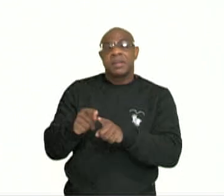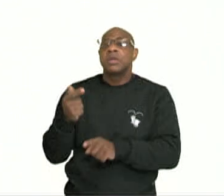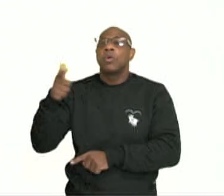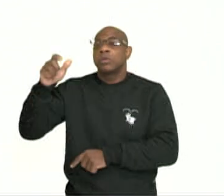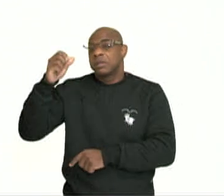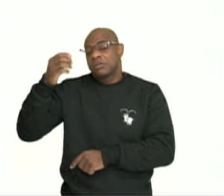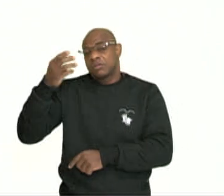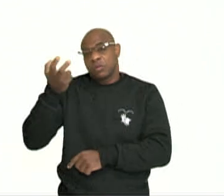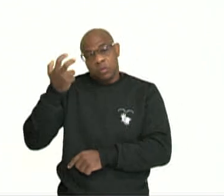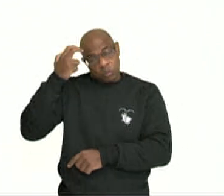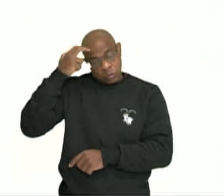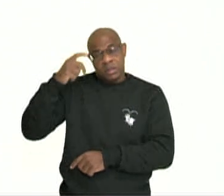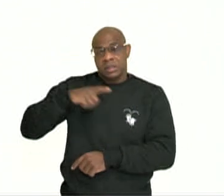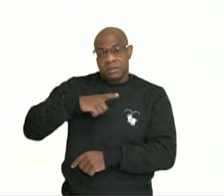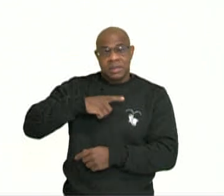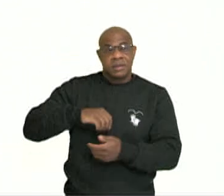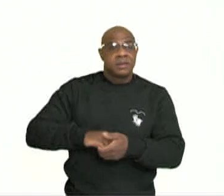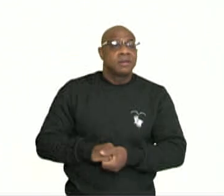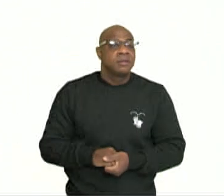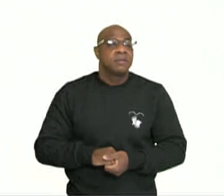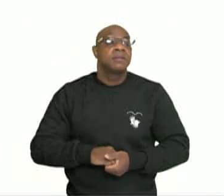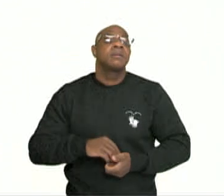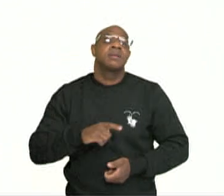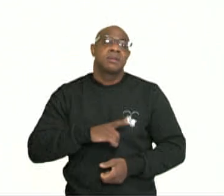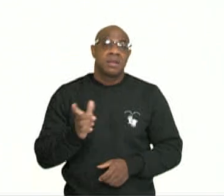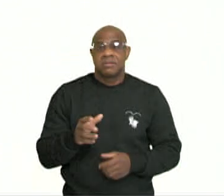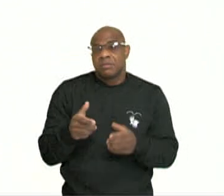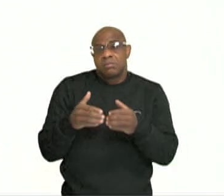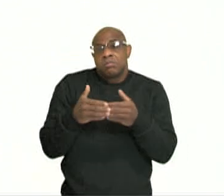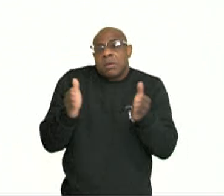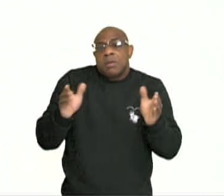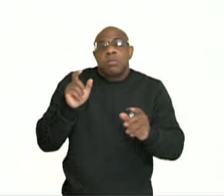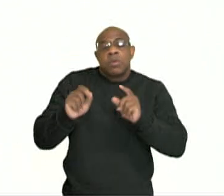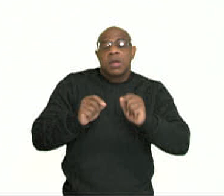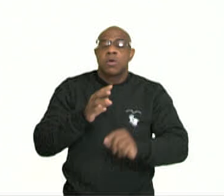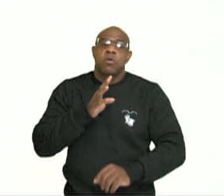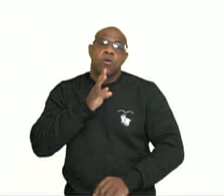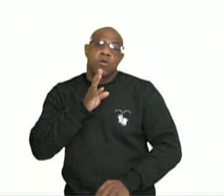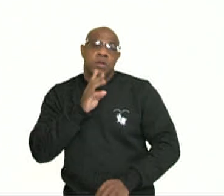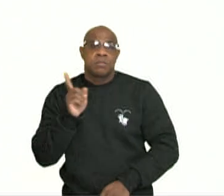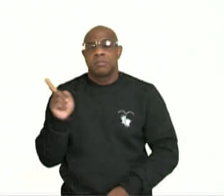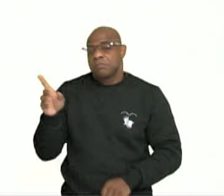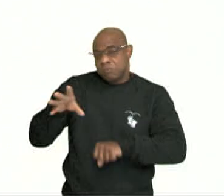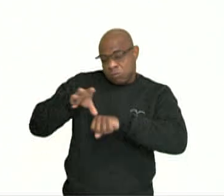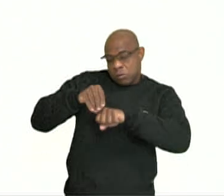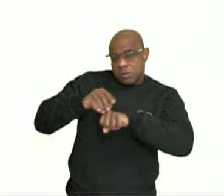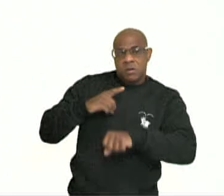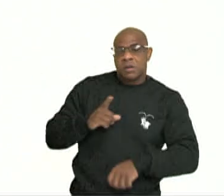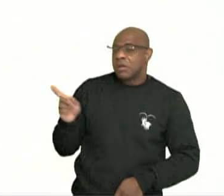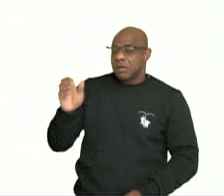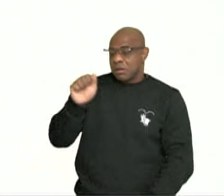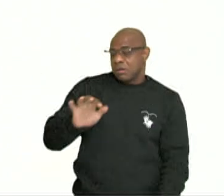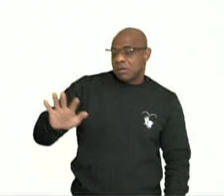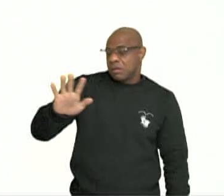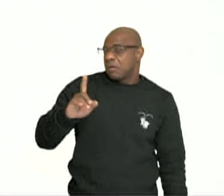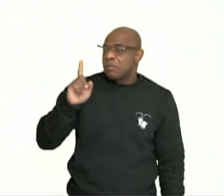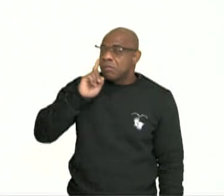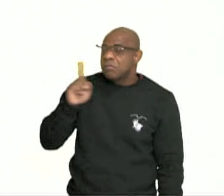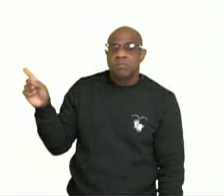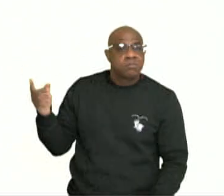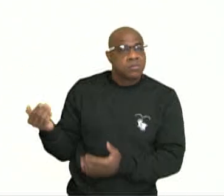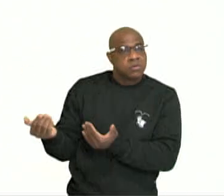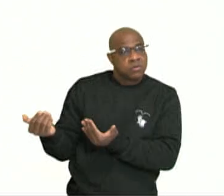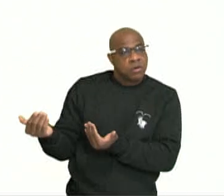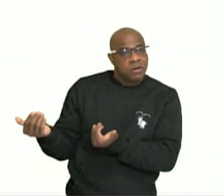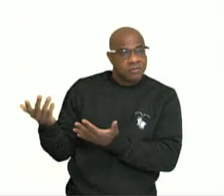ocidentais. Percebeu, então, que é de amplo conhecimento. Está aqui na imagem, né, na nossa iconografia, um exemplo de um